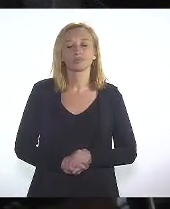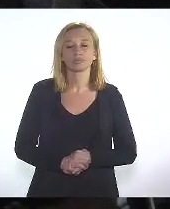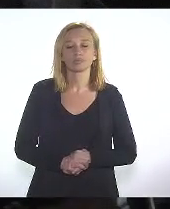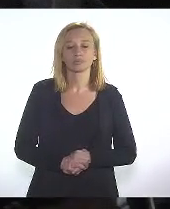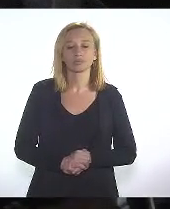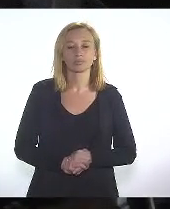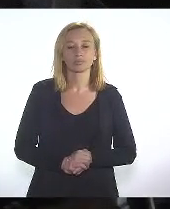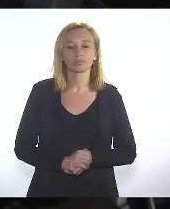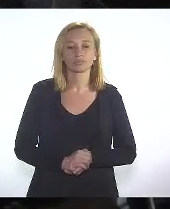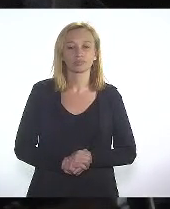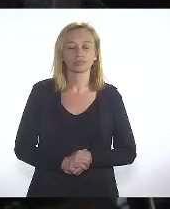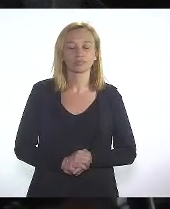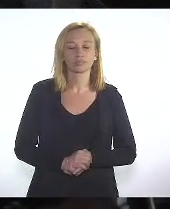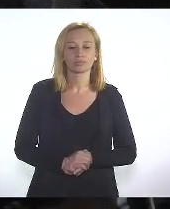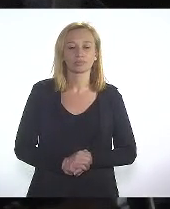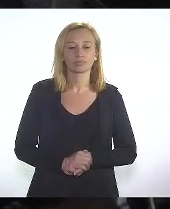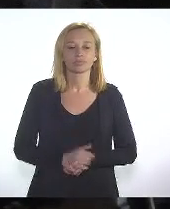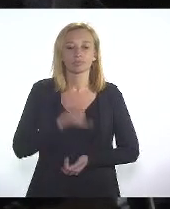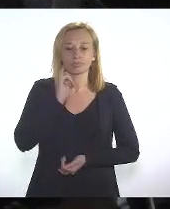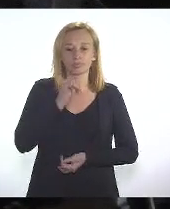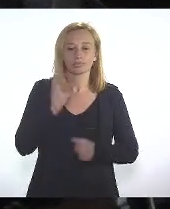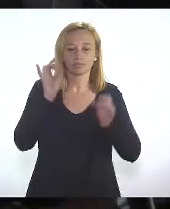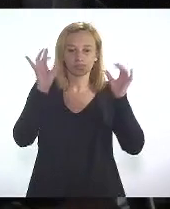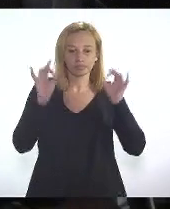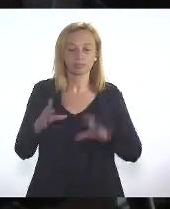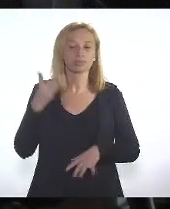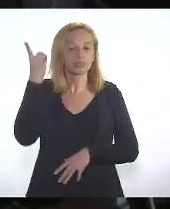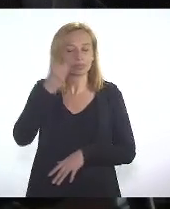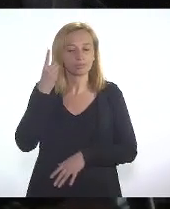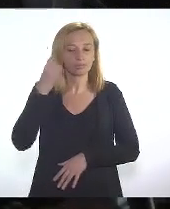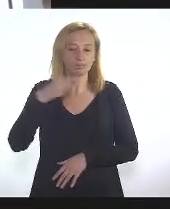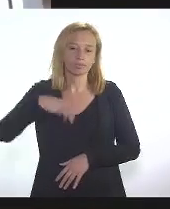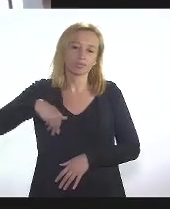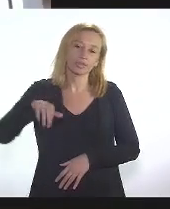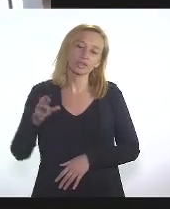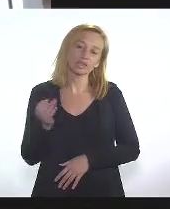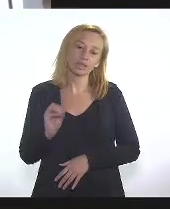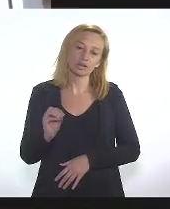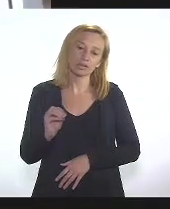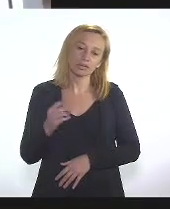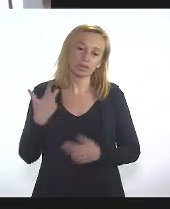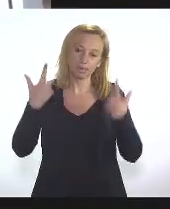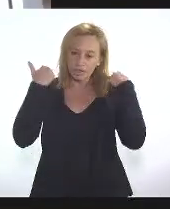A presidência designa relator especial, deputado Marcelo Cabeleireiro.